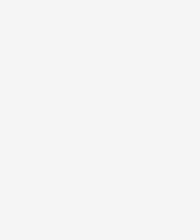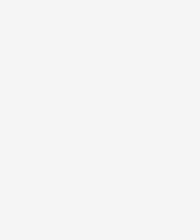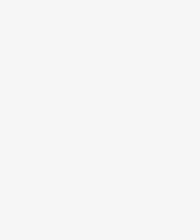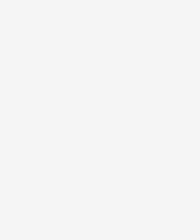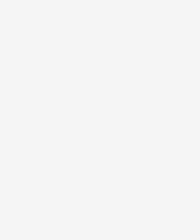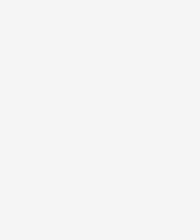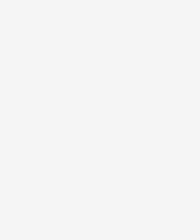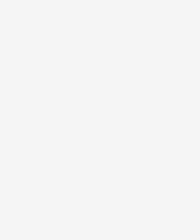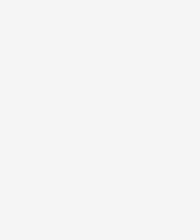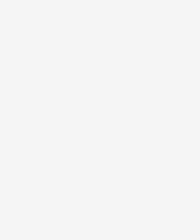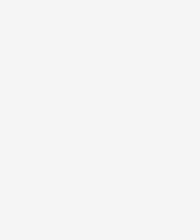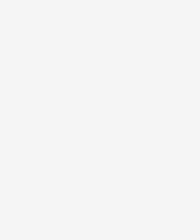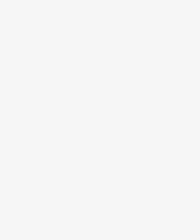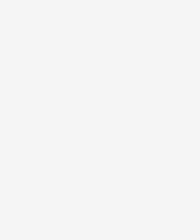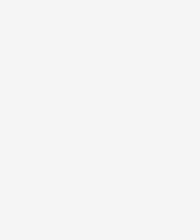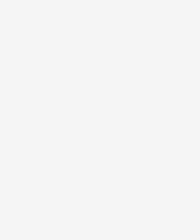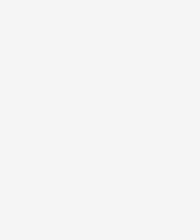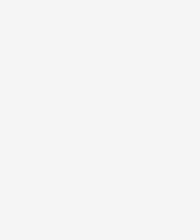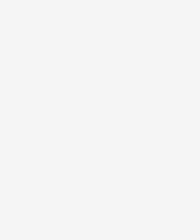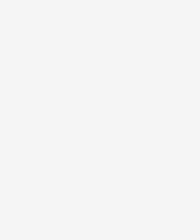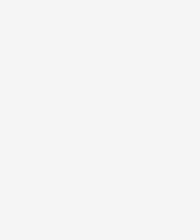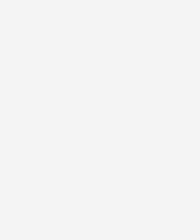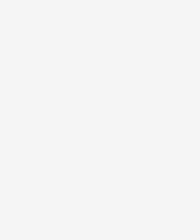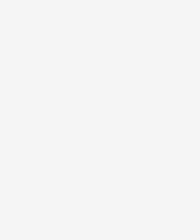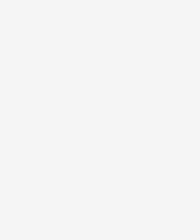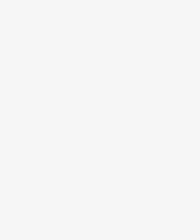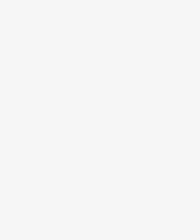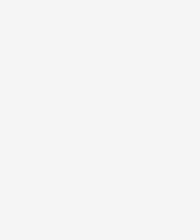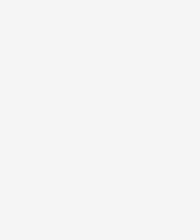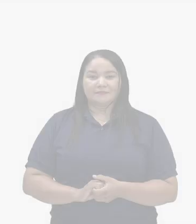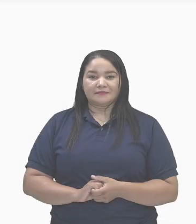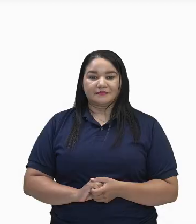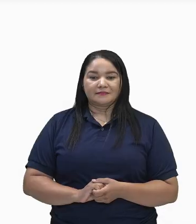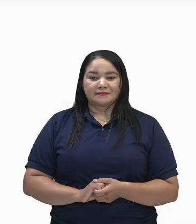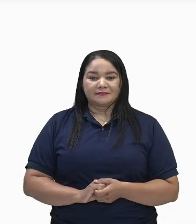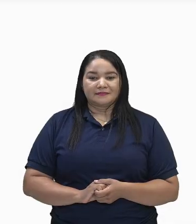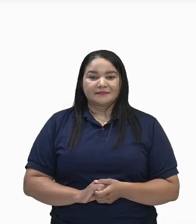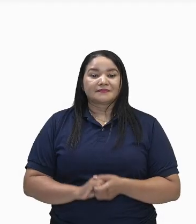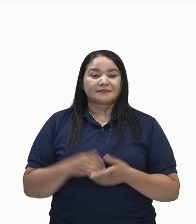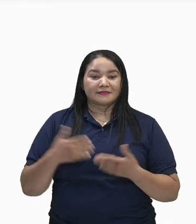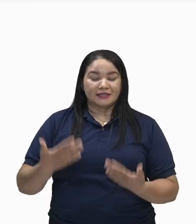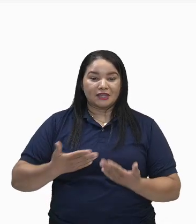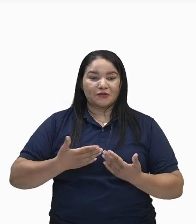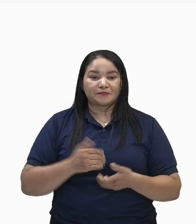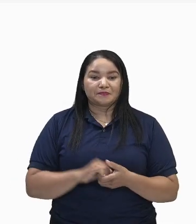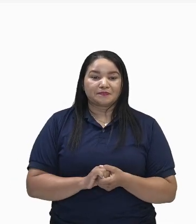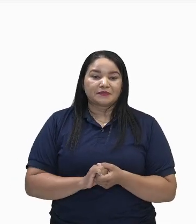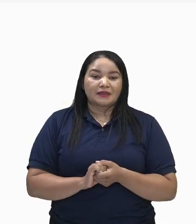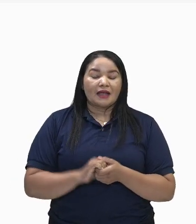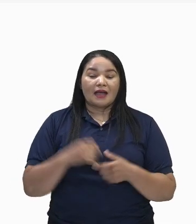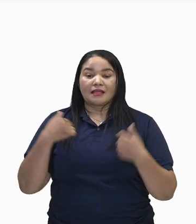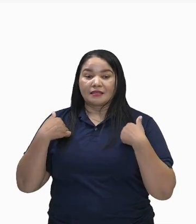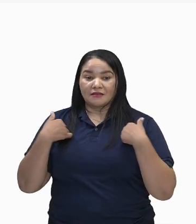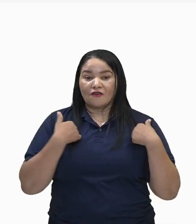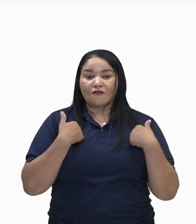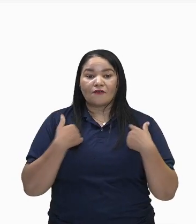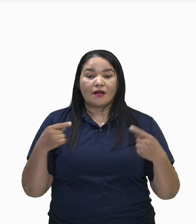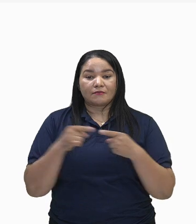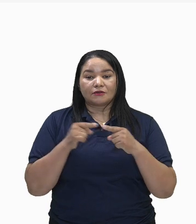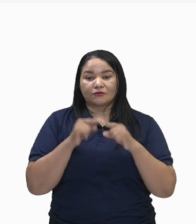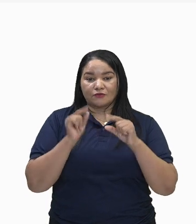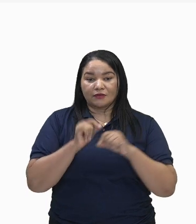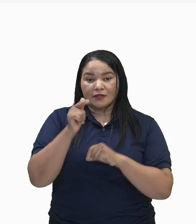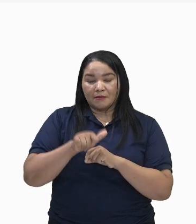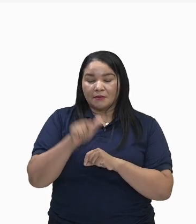de palavras para dar ainda mais ênfase no que está sendo dito. As repetições acontecem sucessivamente no